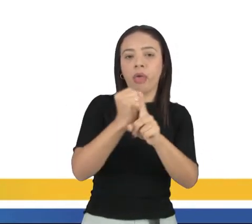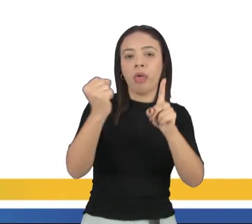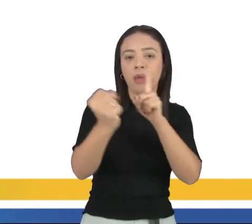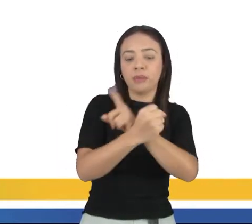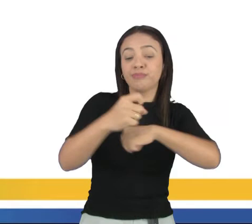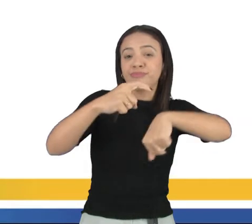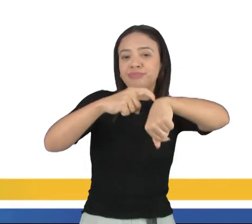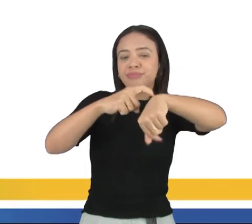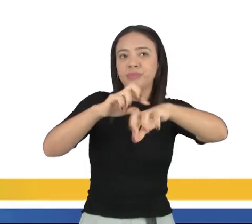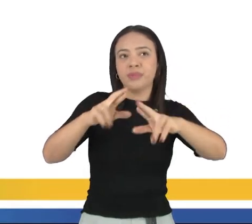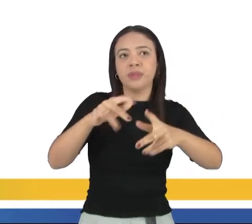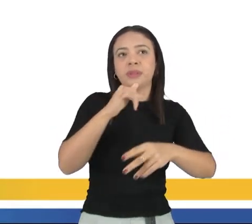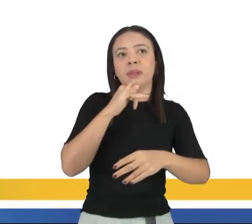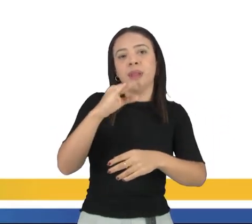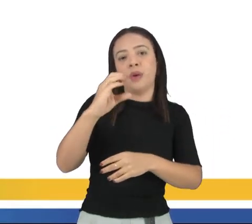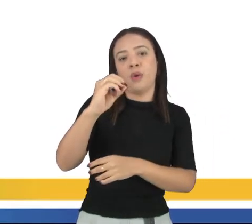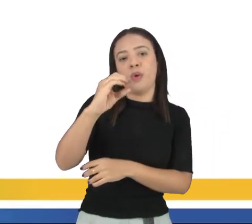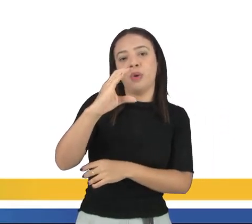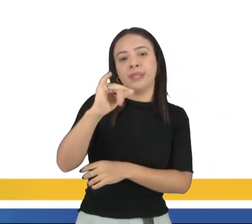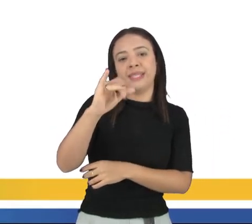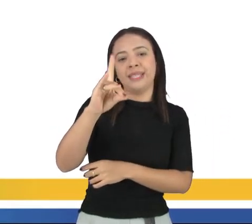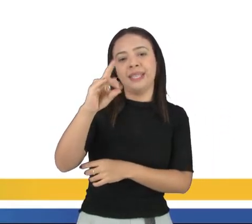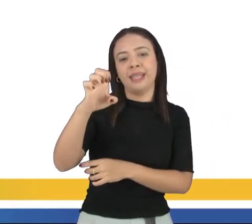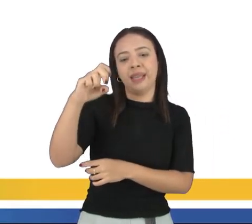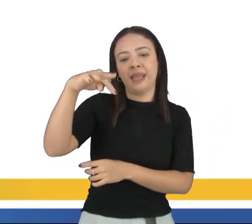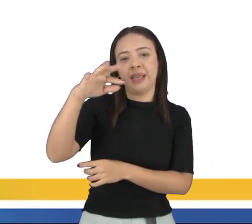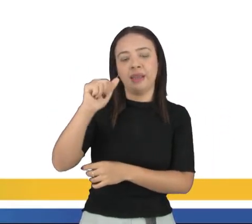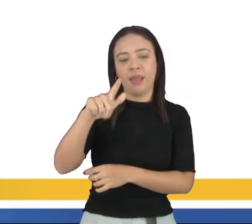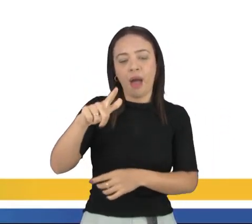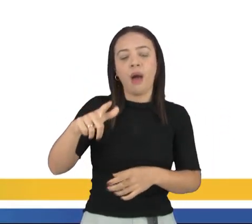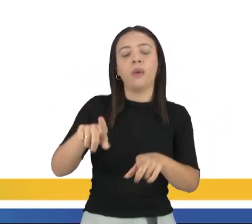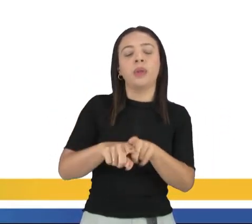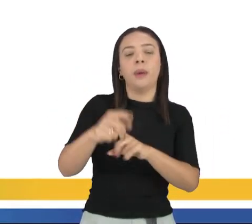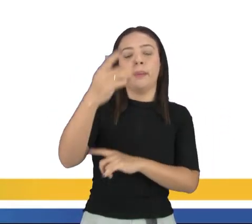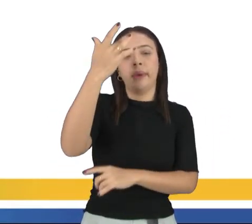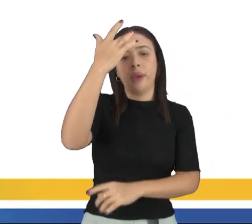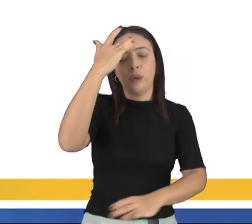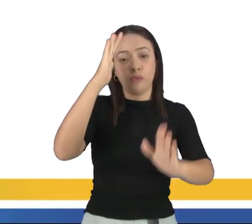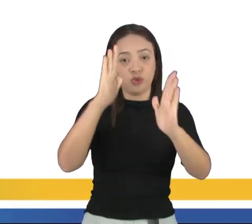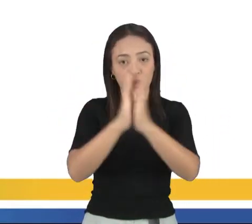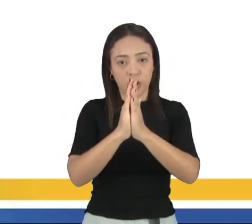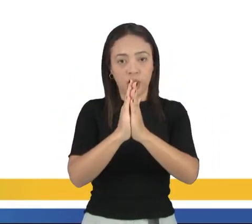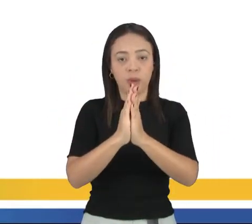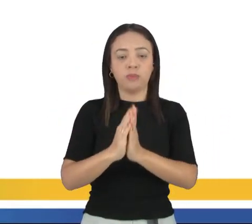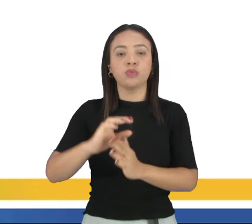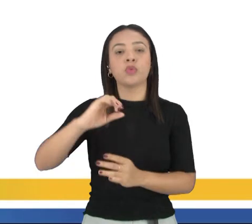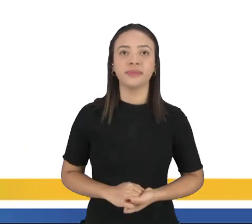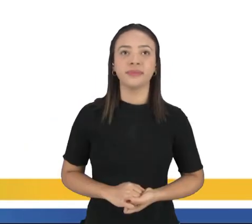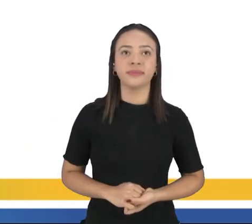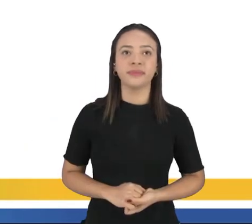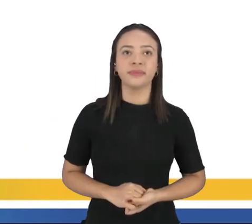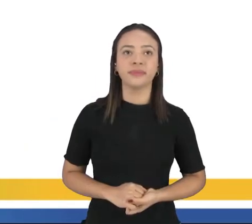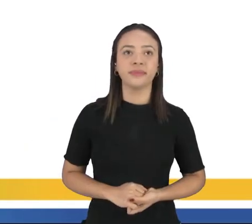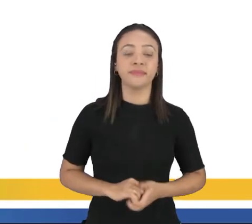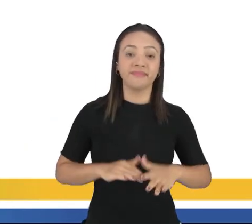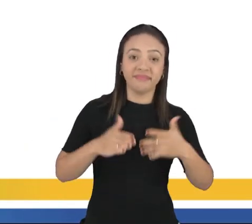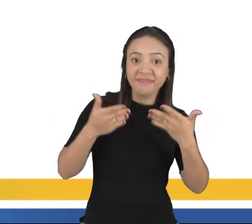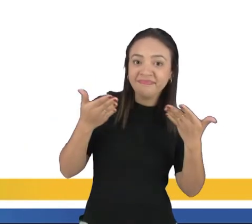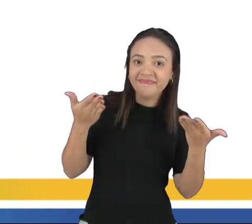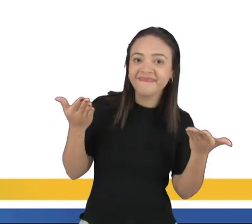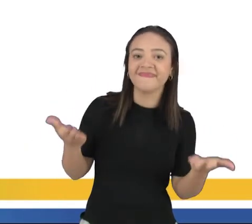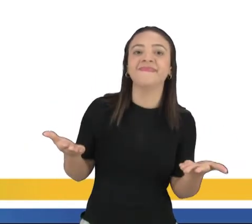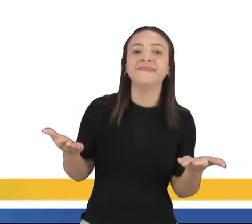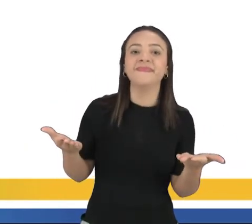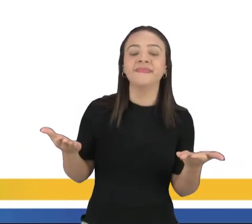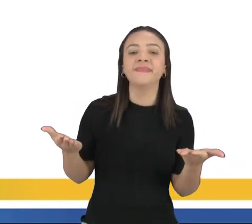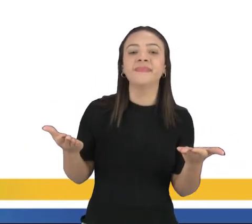né a gente tem um ocidental o islâmico judaico eo chinês MA bom então